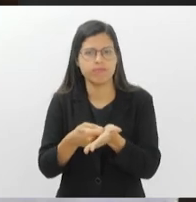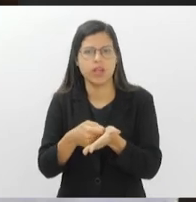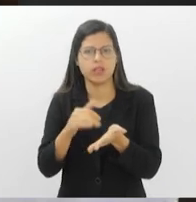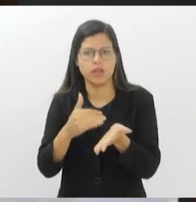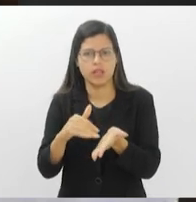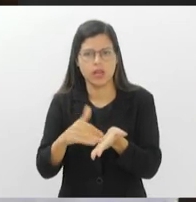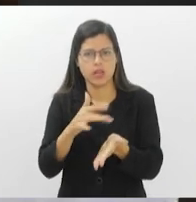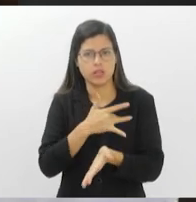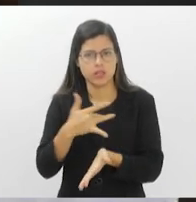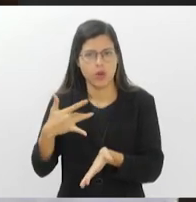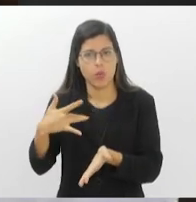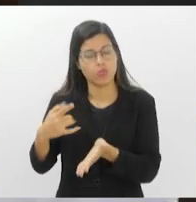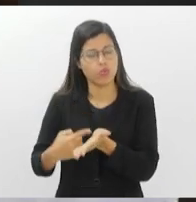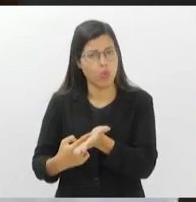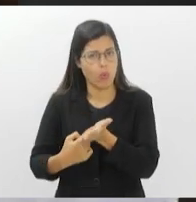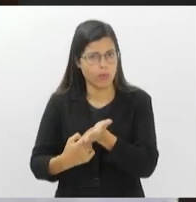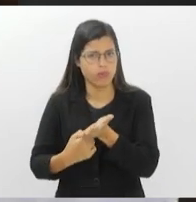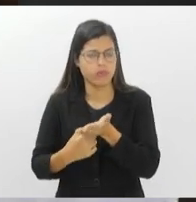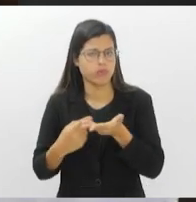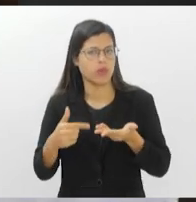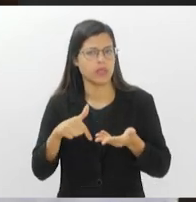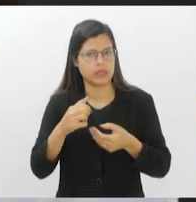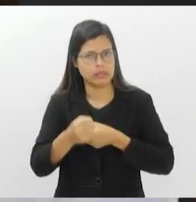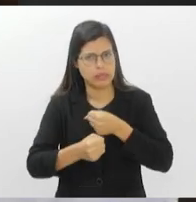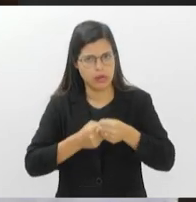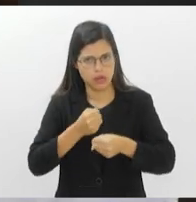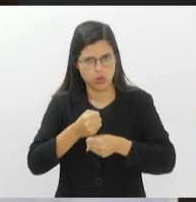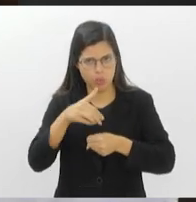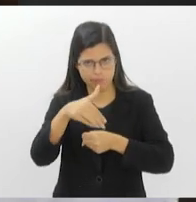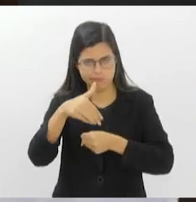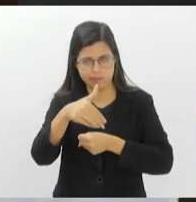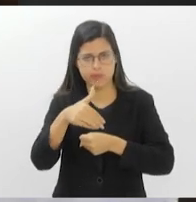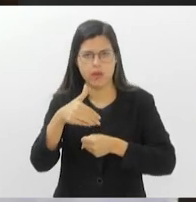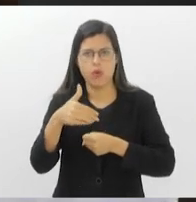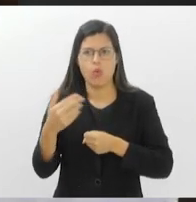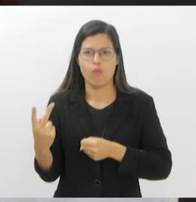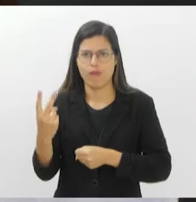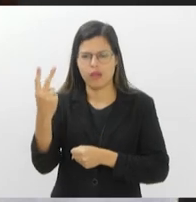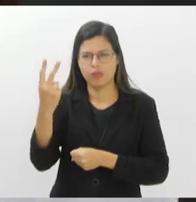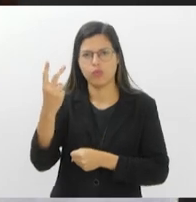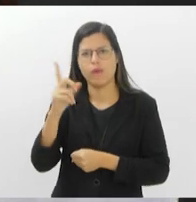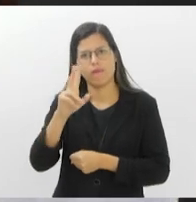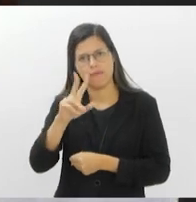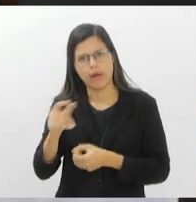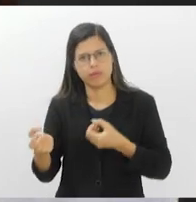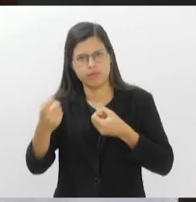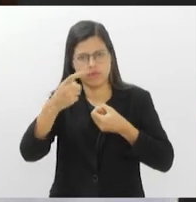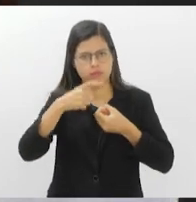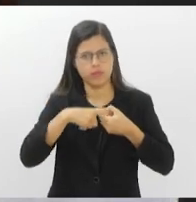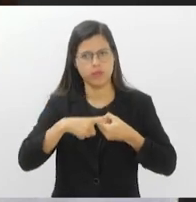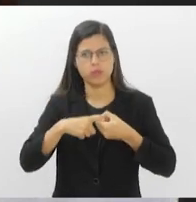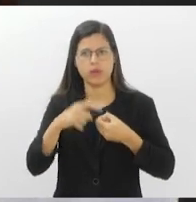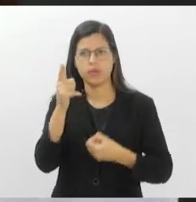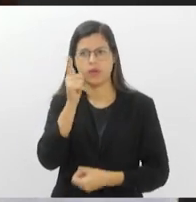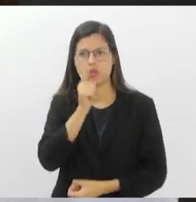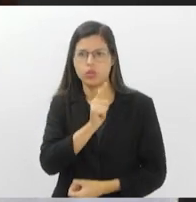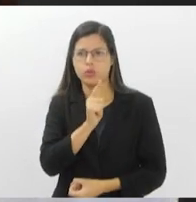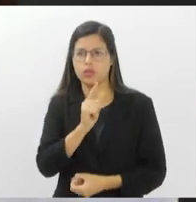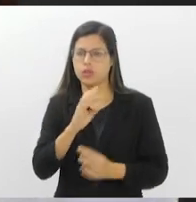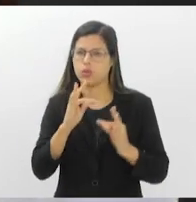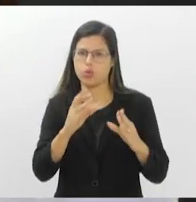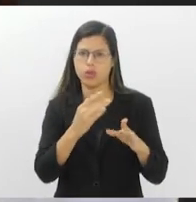de que esse ano os valores seriam restabelecidos para que a gente tenha o fortalecimento da RAPS em todos os municípios do